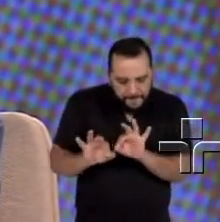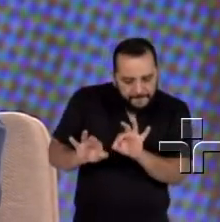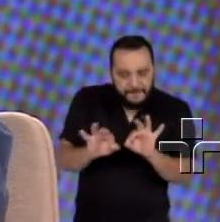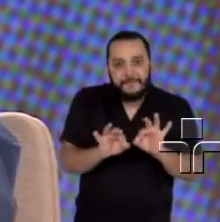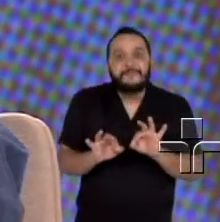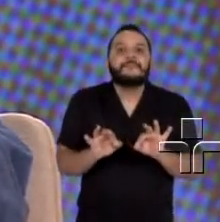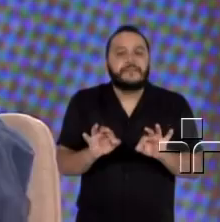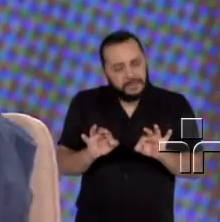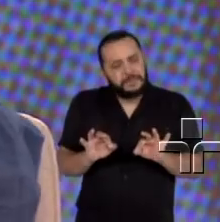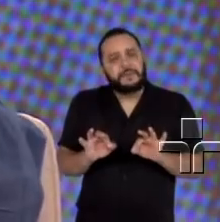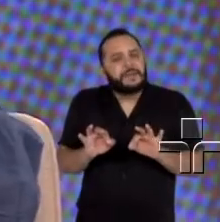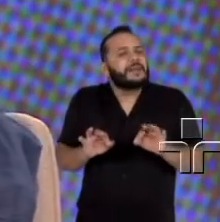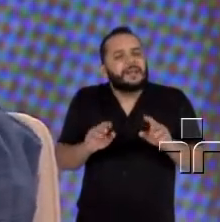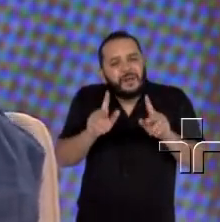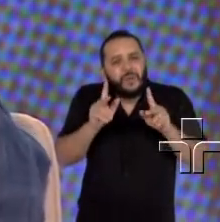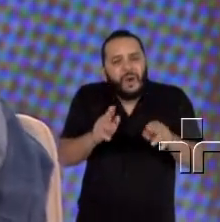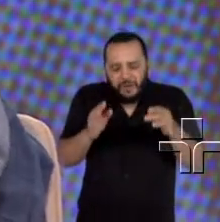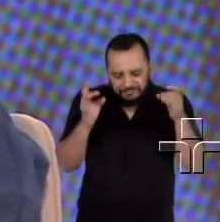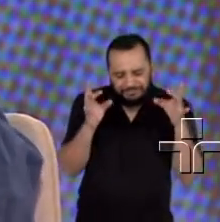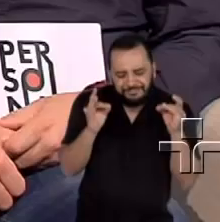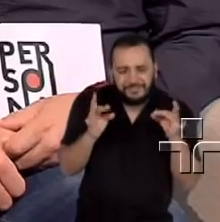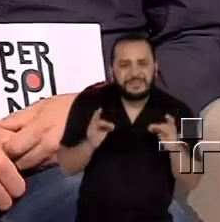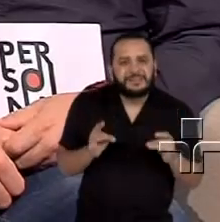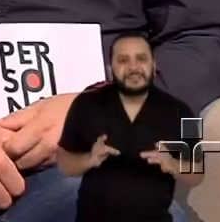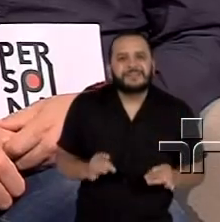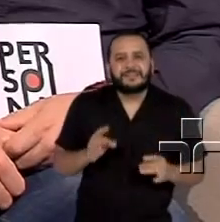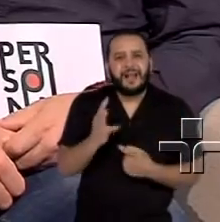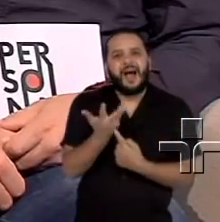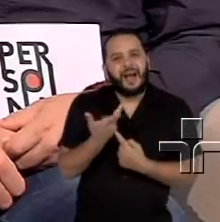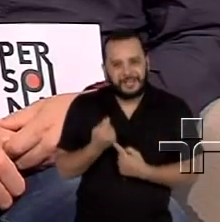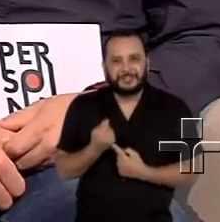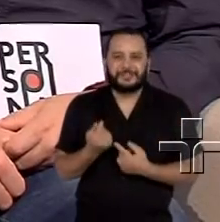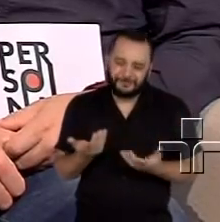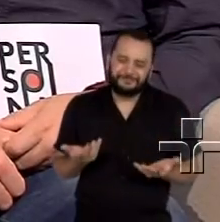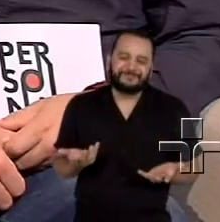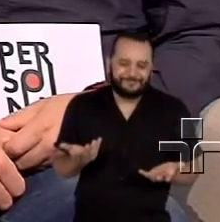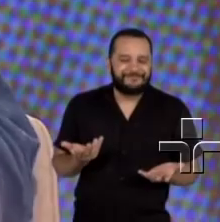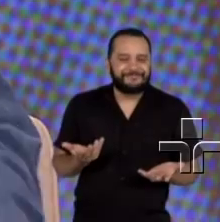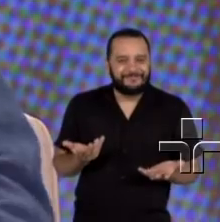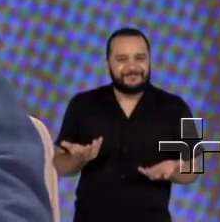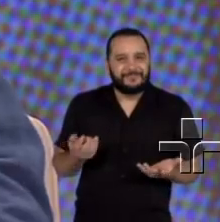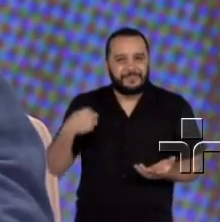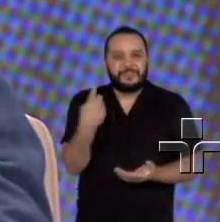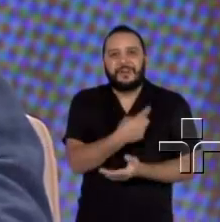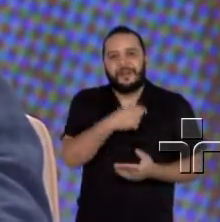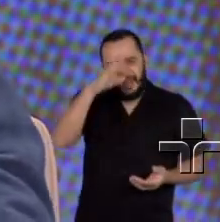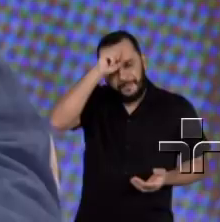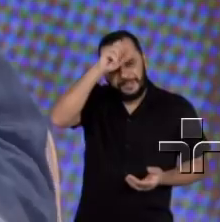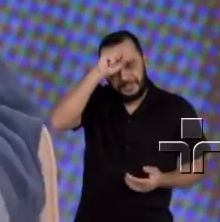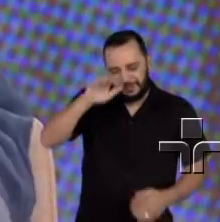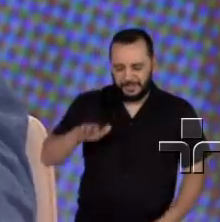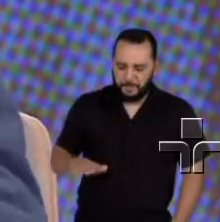que te dá uma medida, um toque, na arte, de forma geral. E isso a gente aprendia muito cedo,